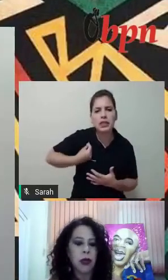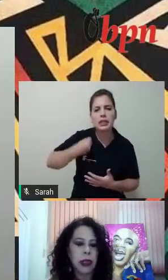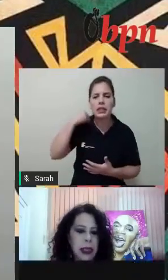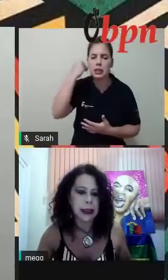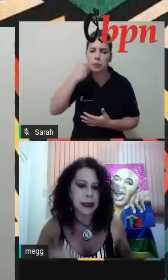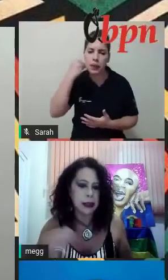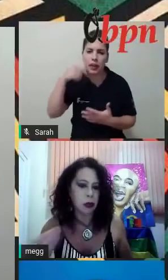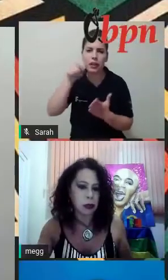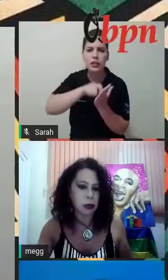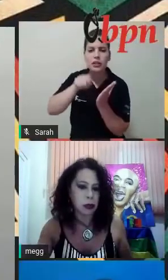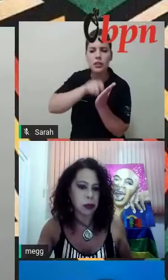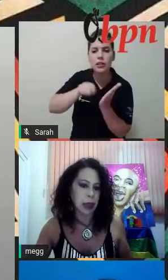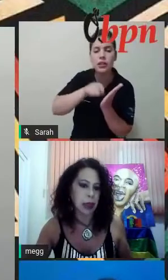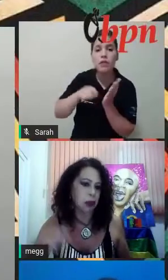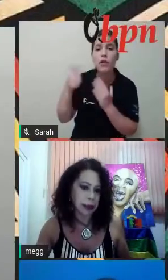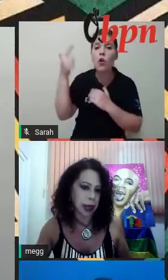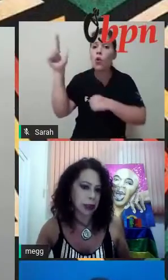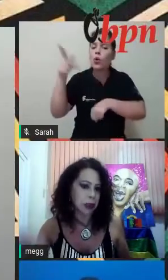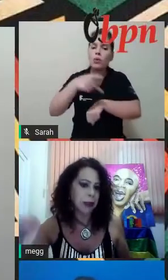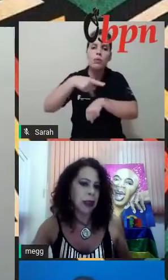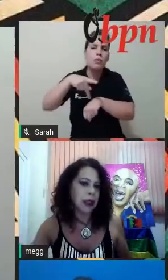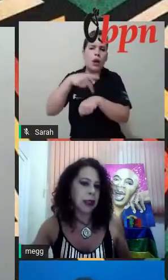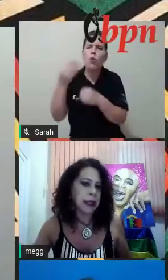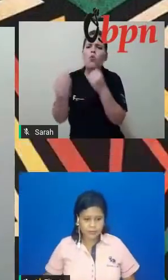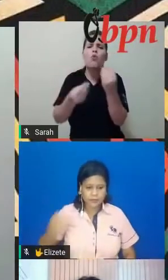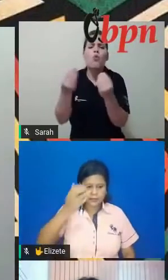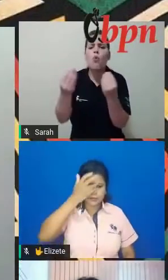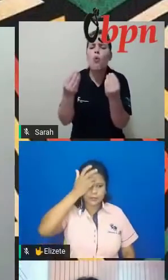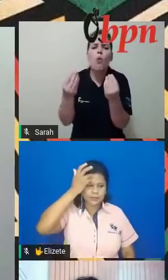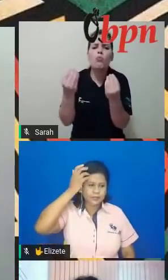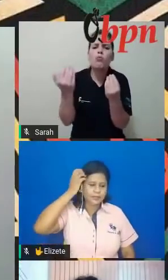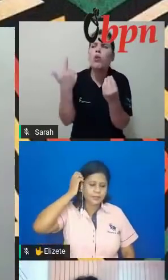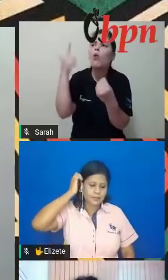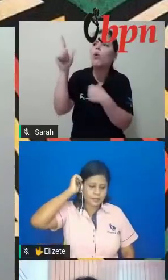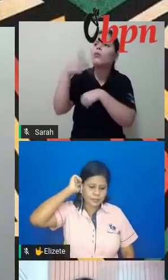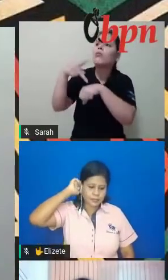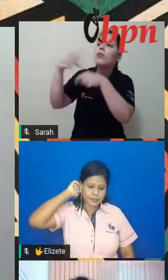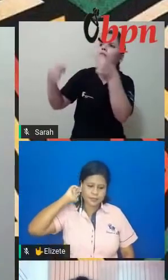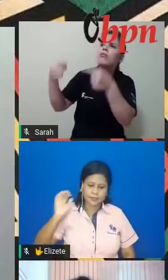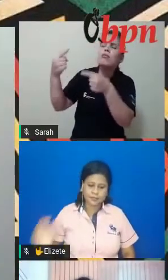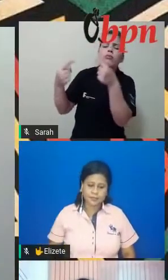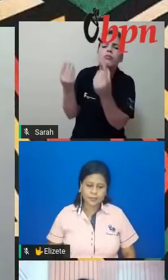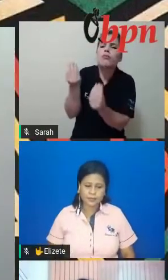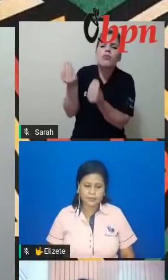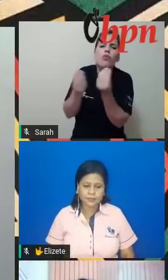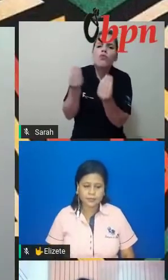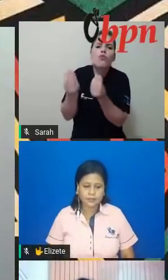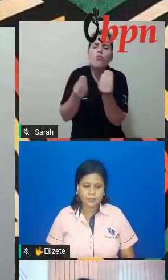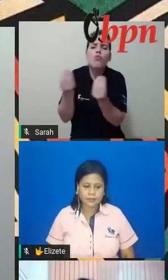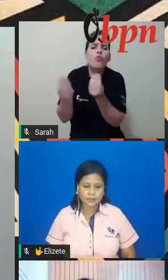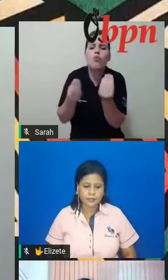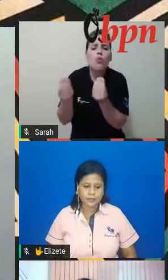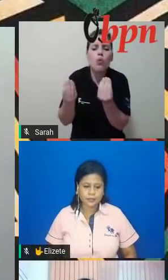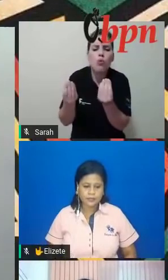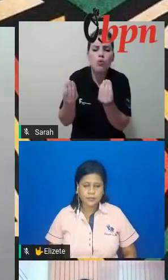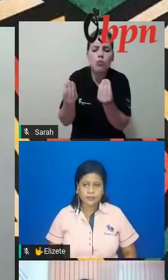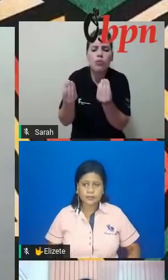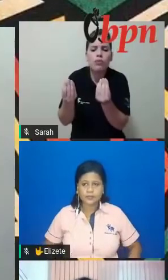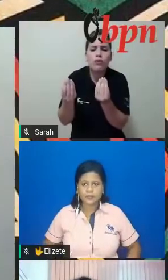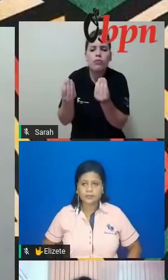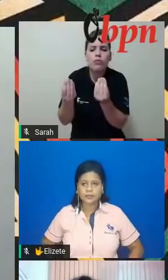retorno, como que esse conceito, como que esse debate tem sido recebido fora do Brasil,